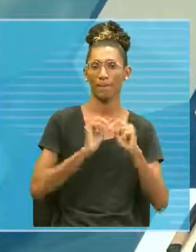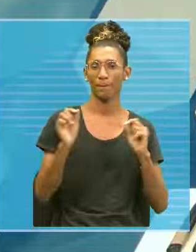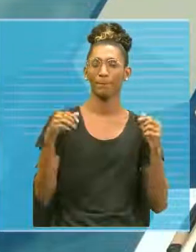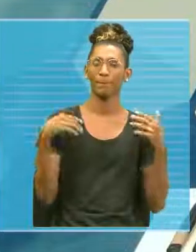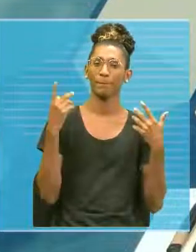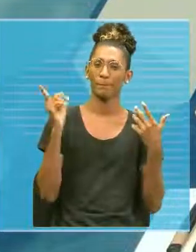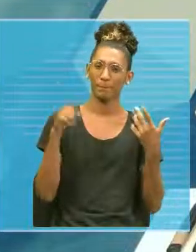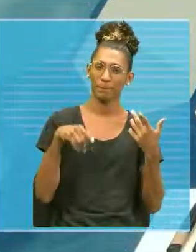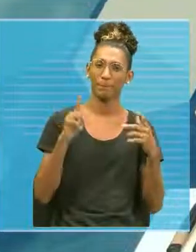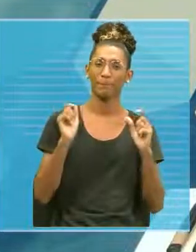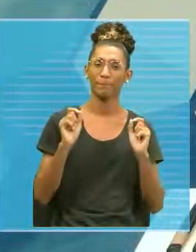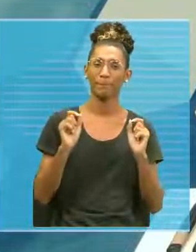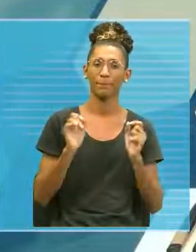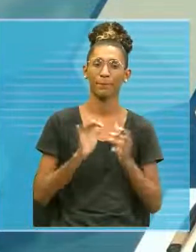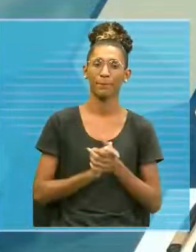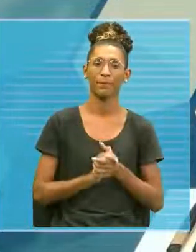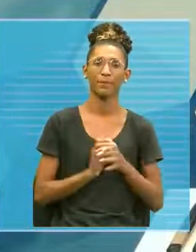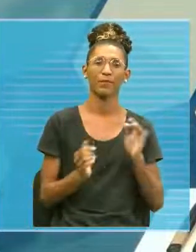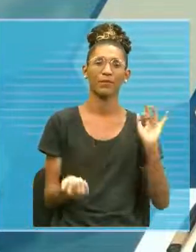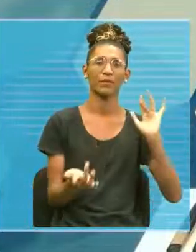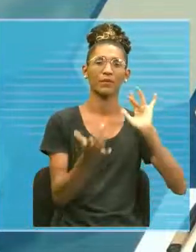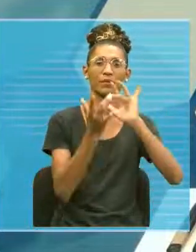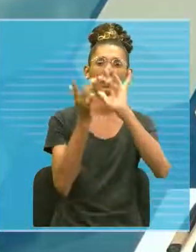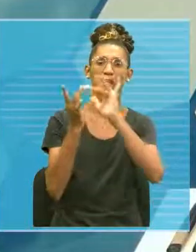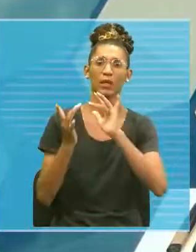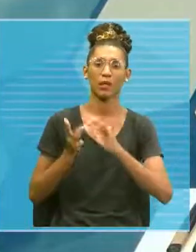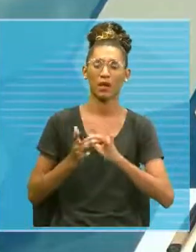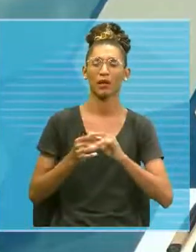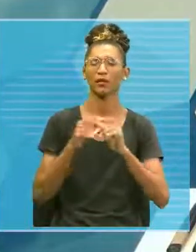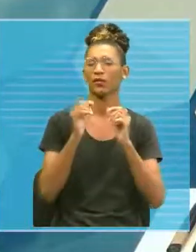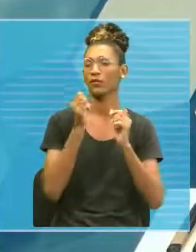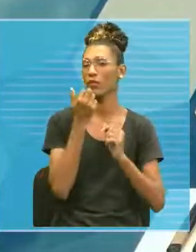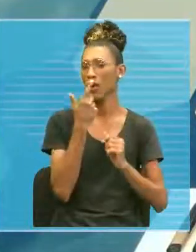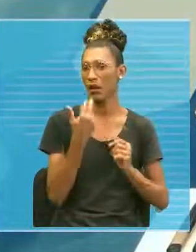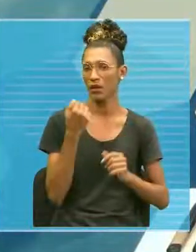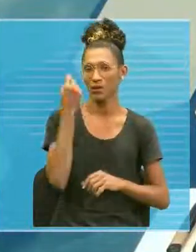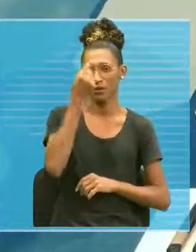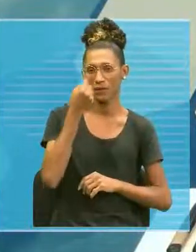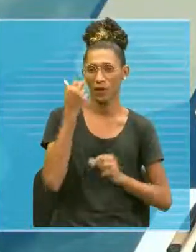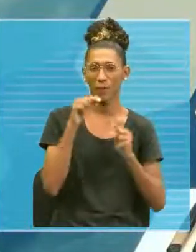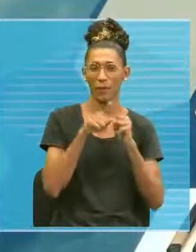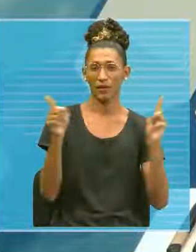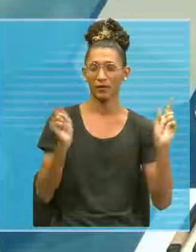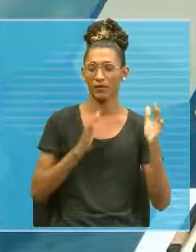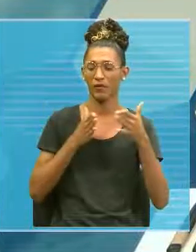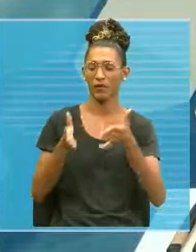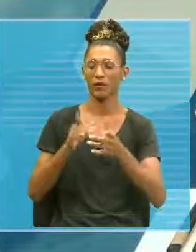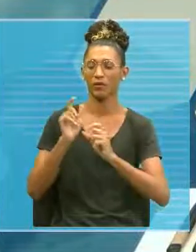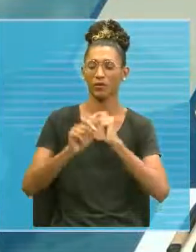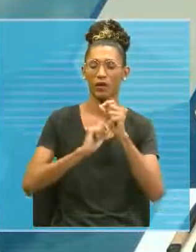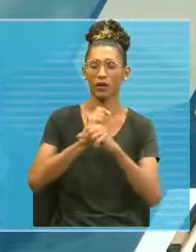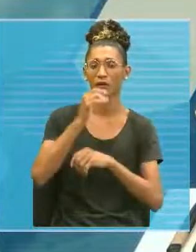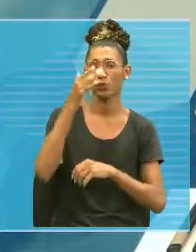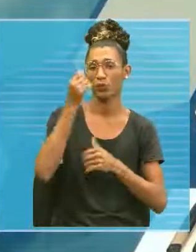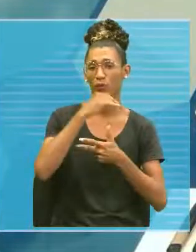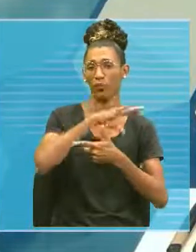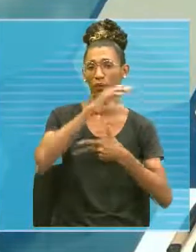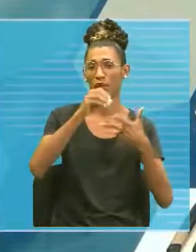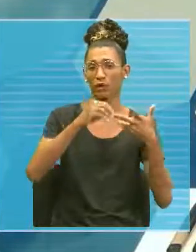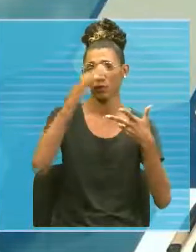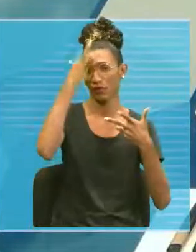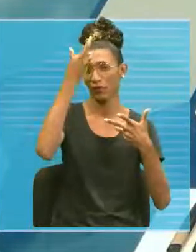uma maneira está em contato com uma língua mas também pensando no ENEM né é